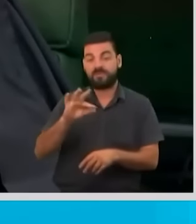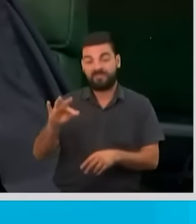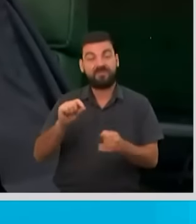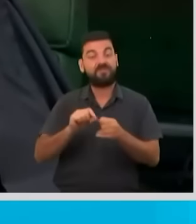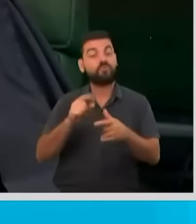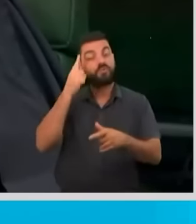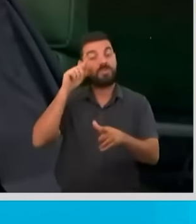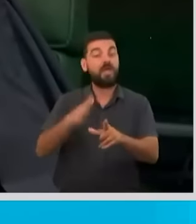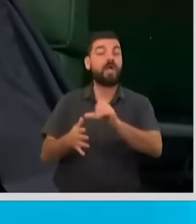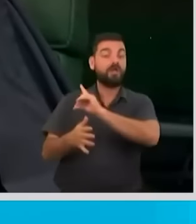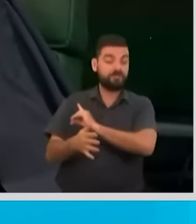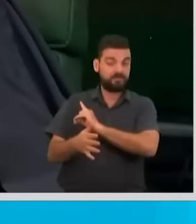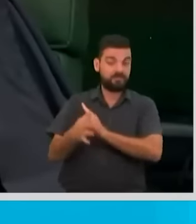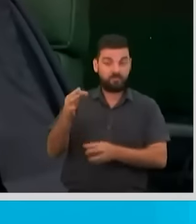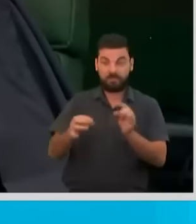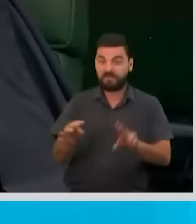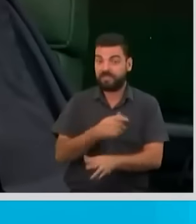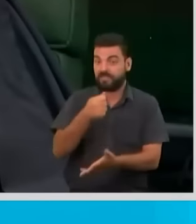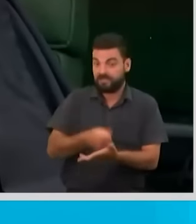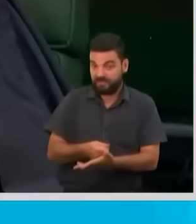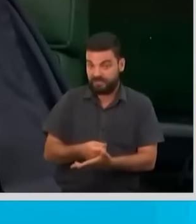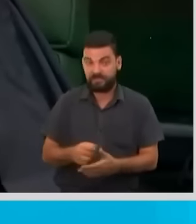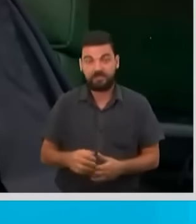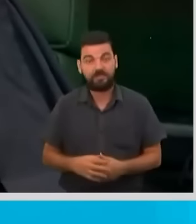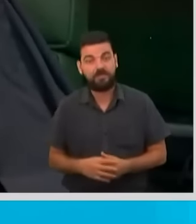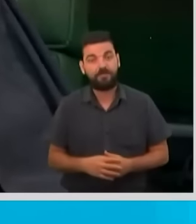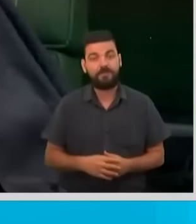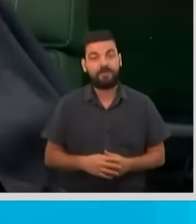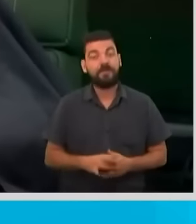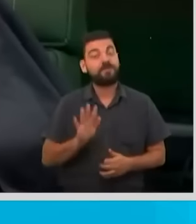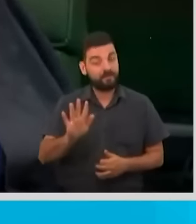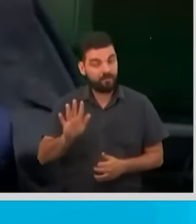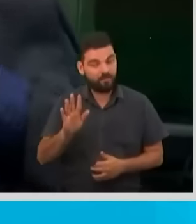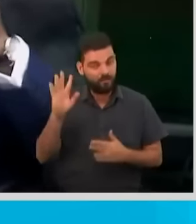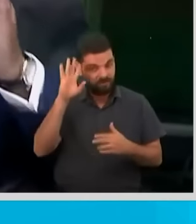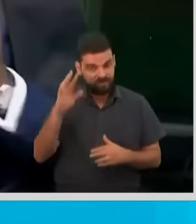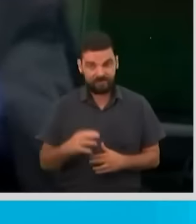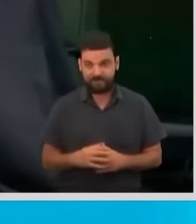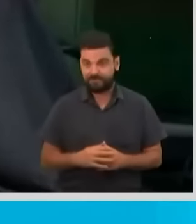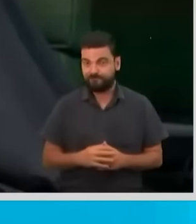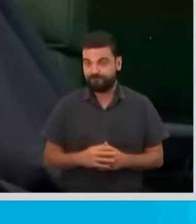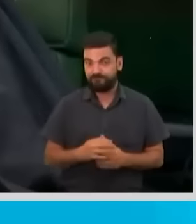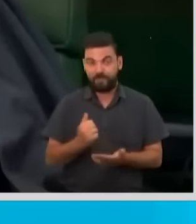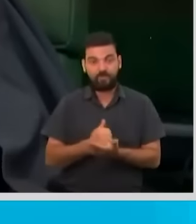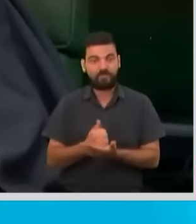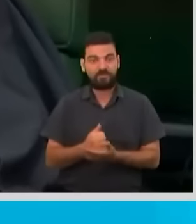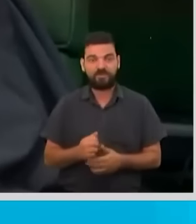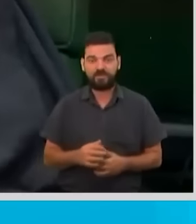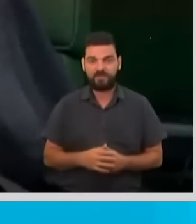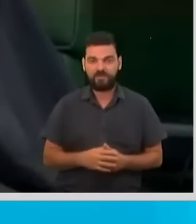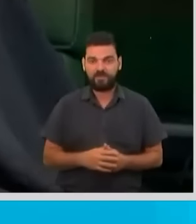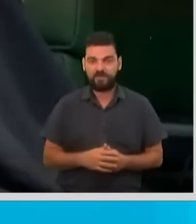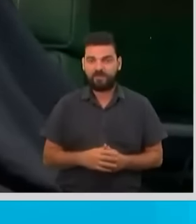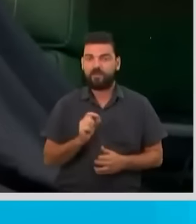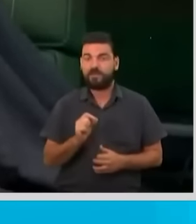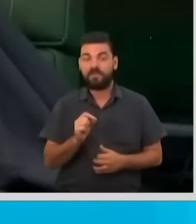eleitor mas principalmente pro meio político porque utiliza da plataforma planeja ali a forma de colocar o conteúdo na rua eh e a gente vai